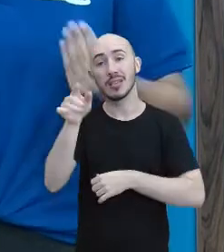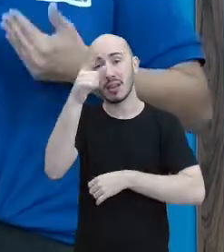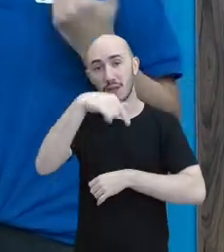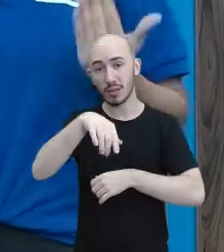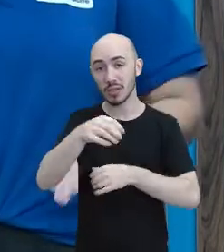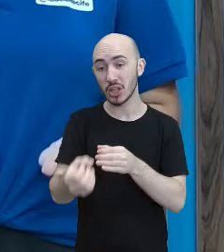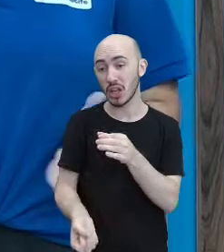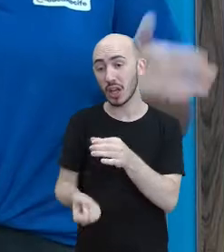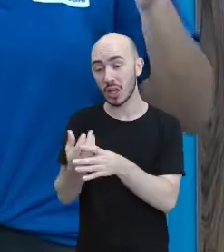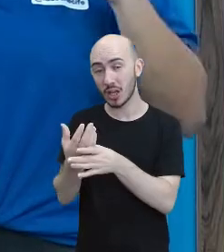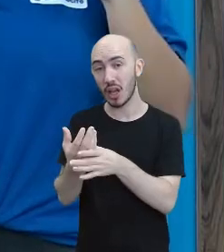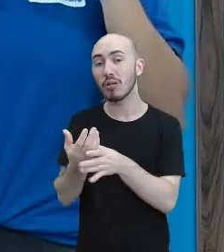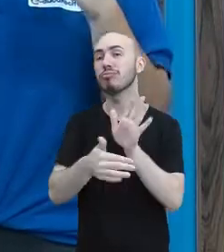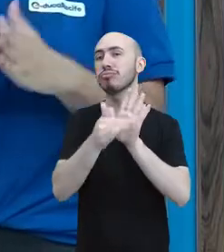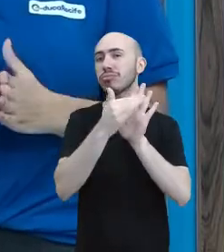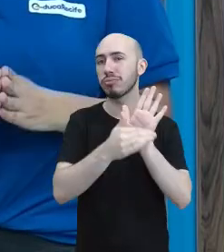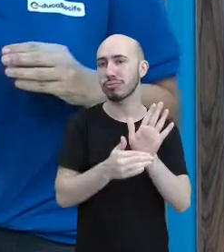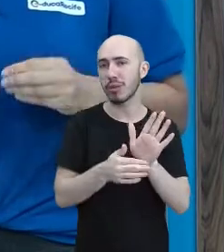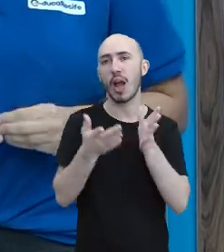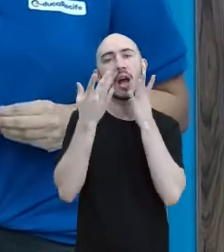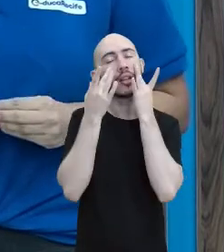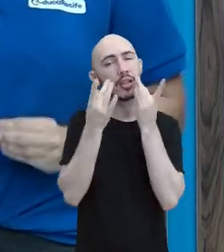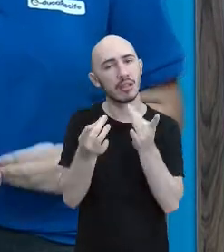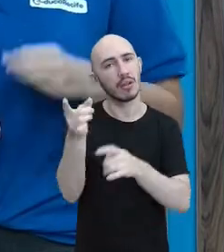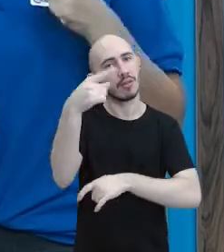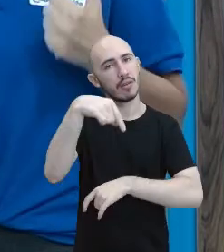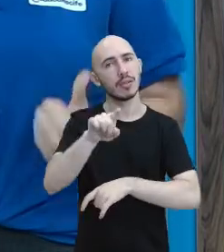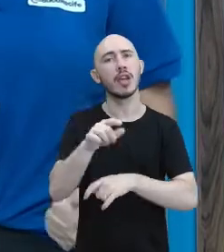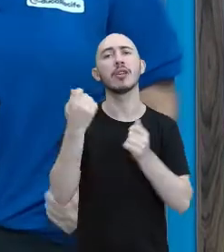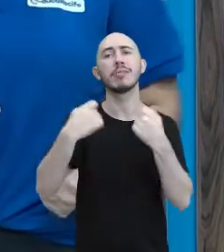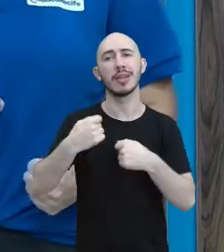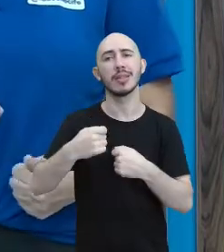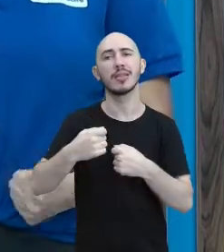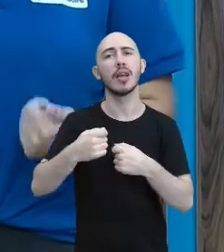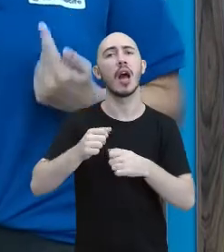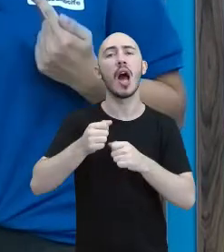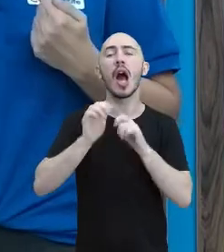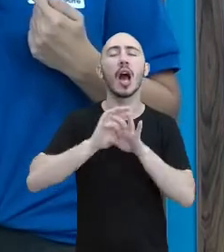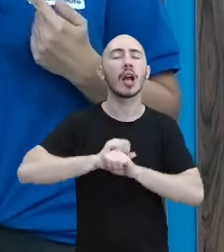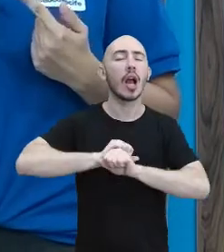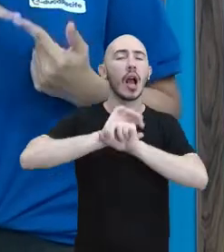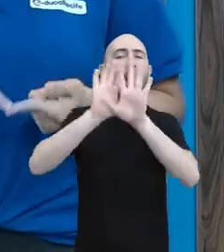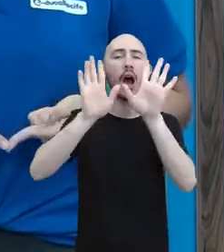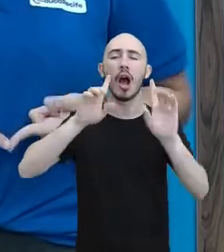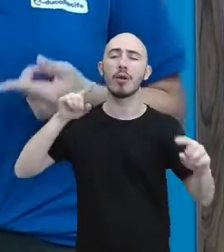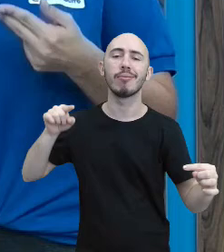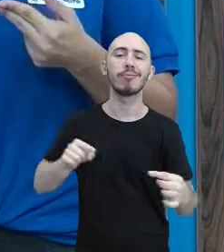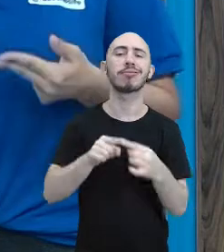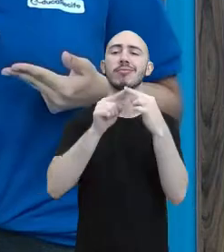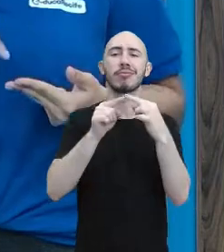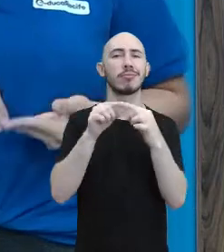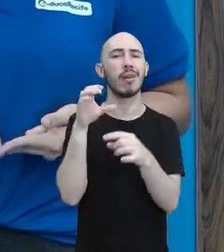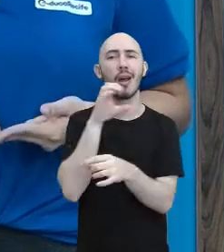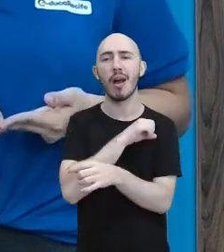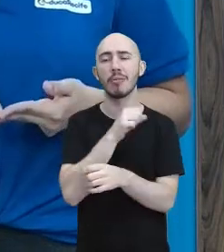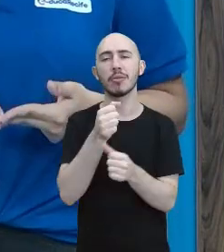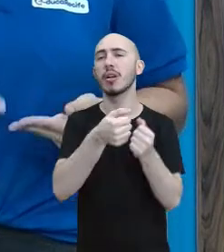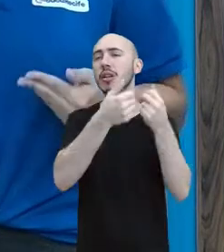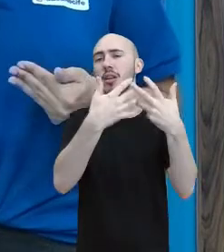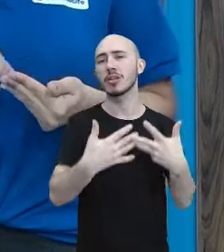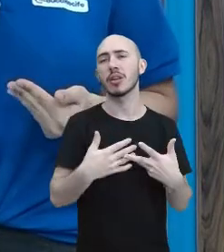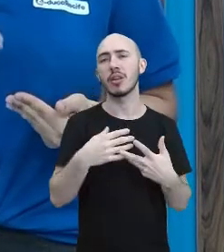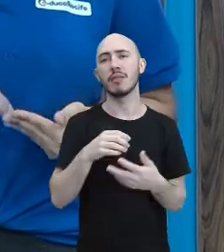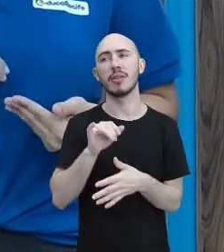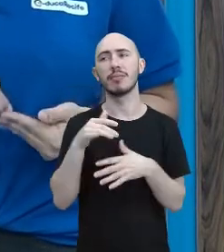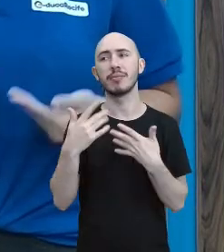forem reproduzir, atentem-se a isso. Sejam diretos, sejam objetivos, descrevam.